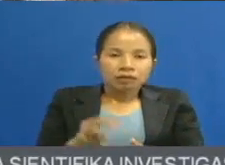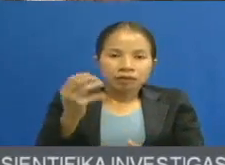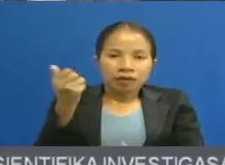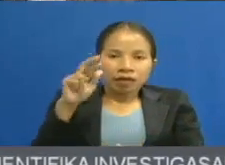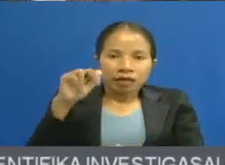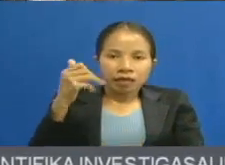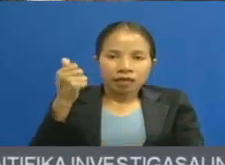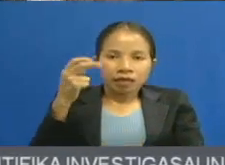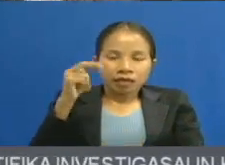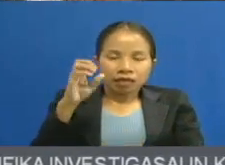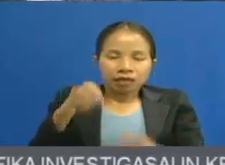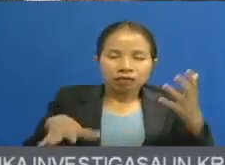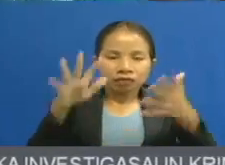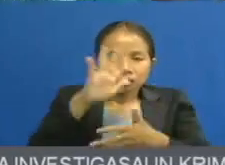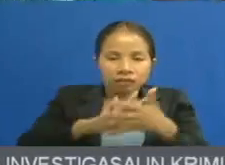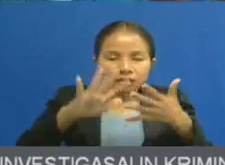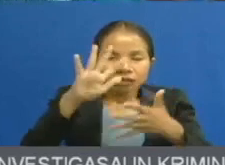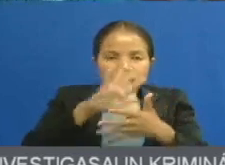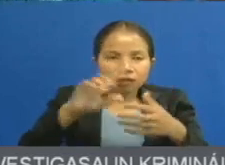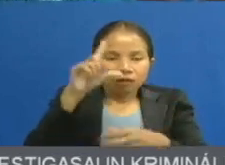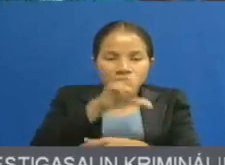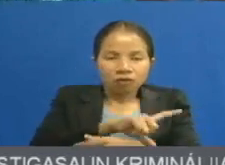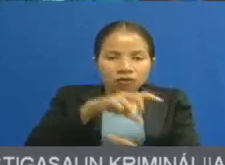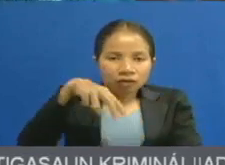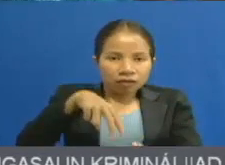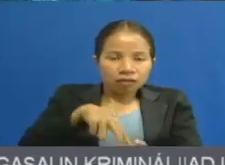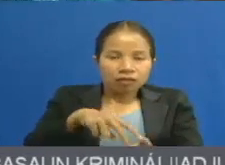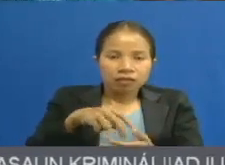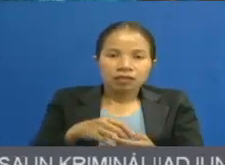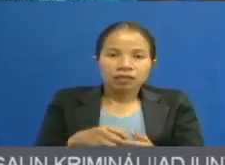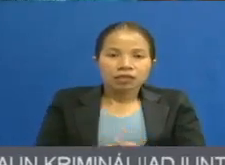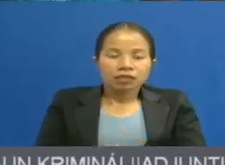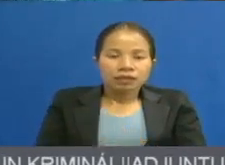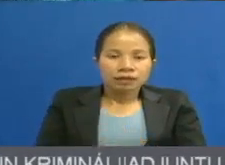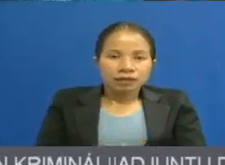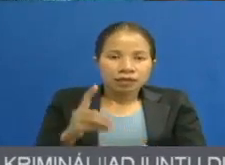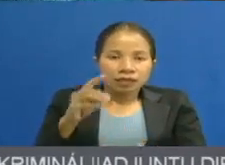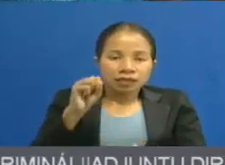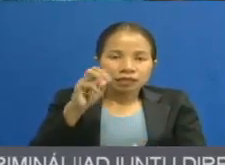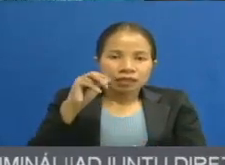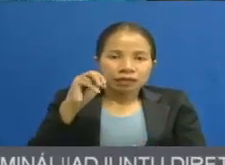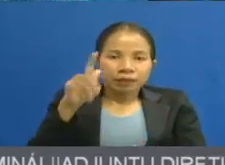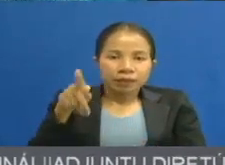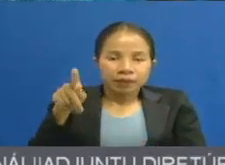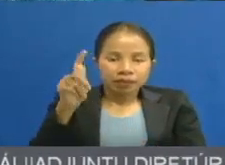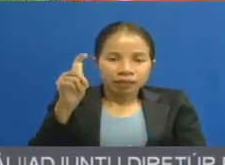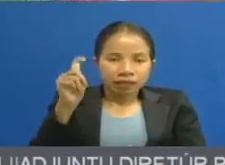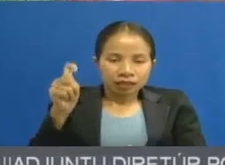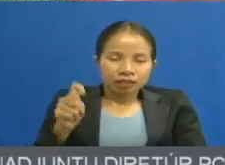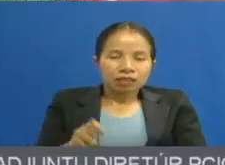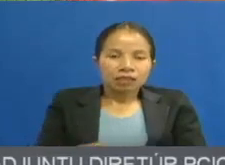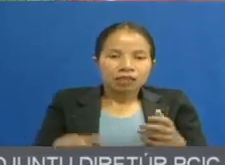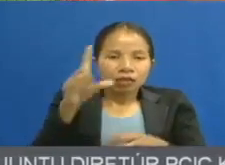Santos Ateteng, celebração aniversário Loron Existência, DSMPPTT, anexam Loron Histórico no importante